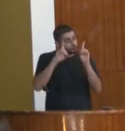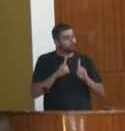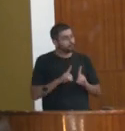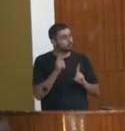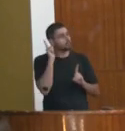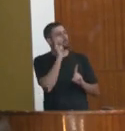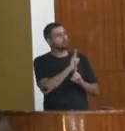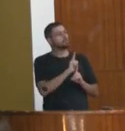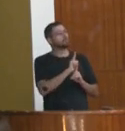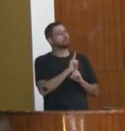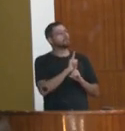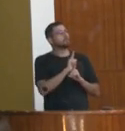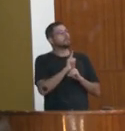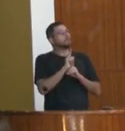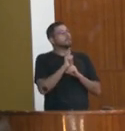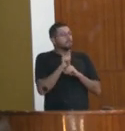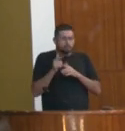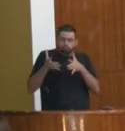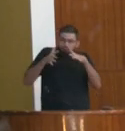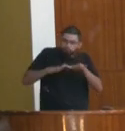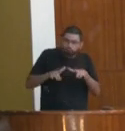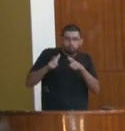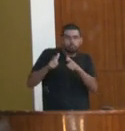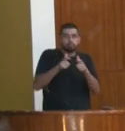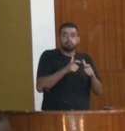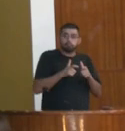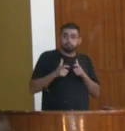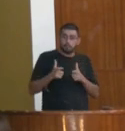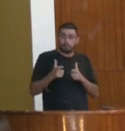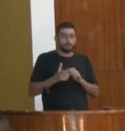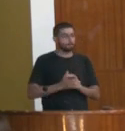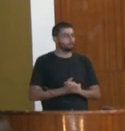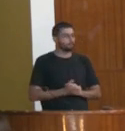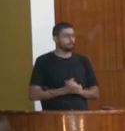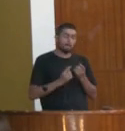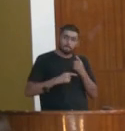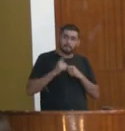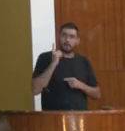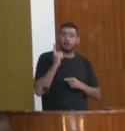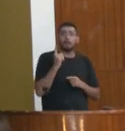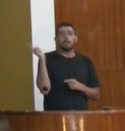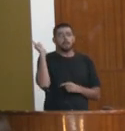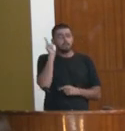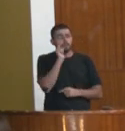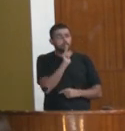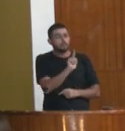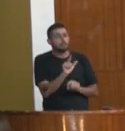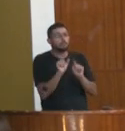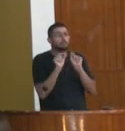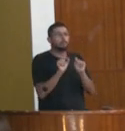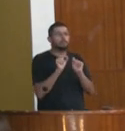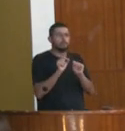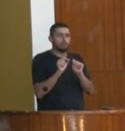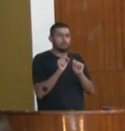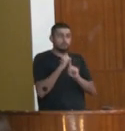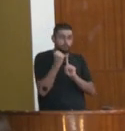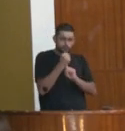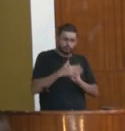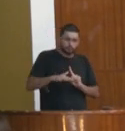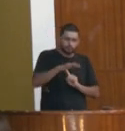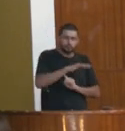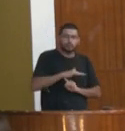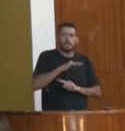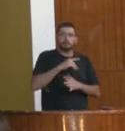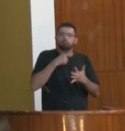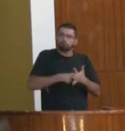reabilitado. E isso te dá a condição de você poder atuar dentro da sociedade e buscar seu